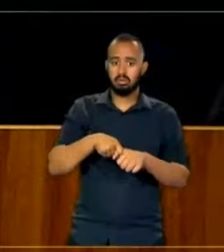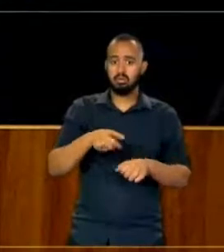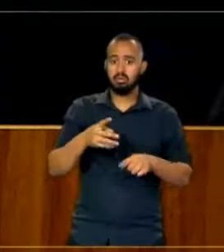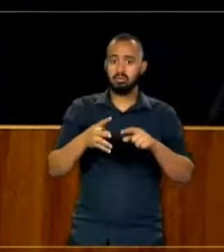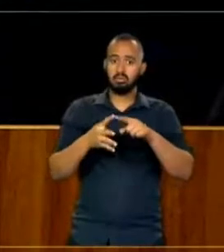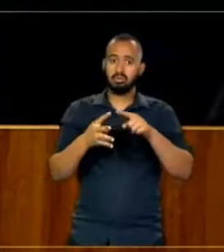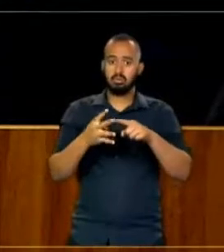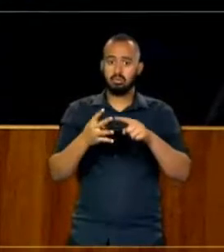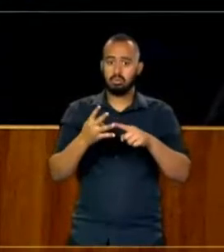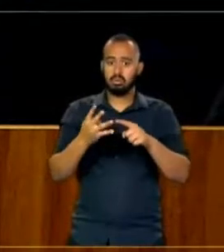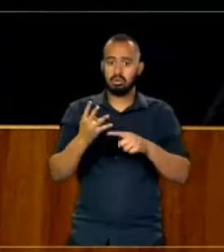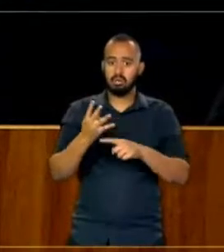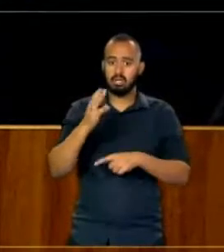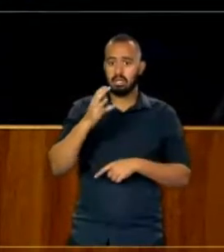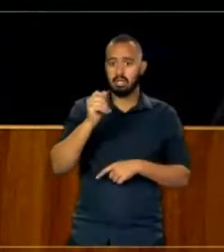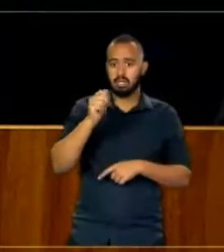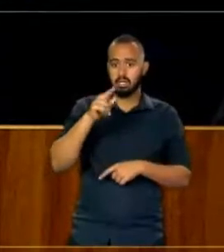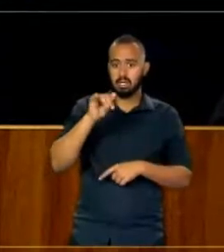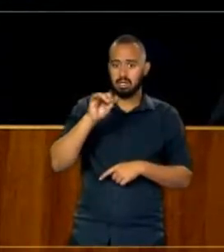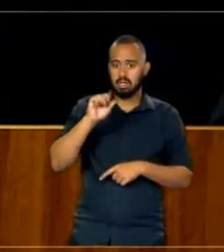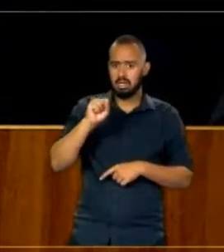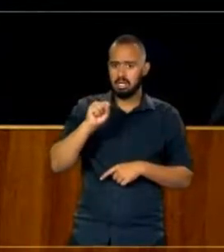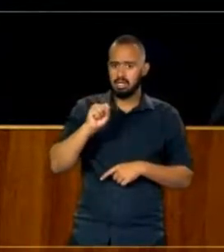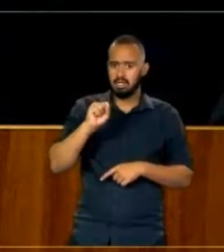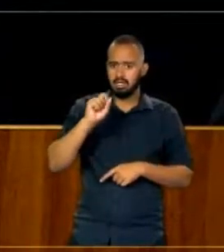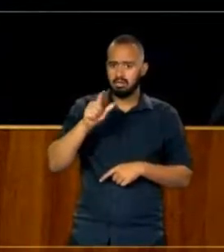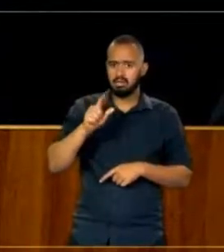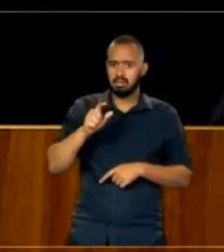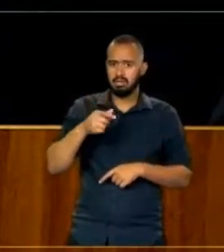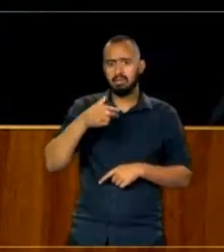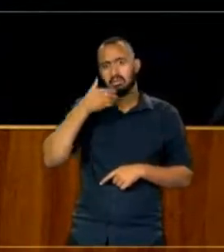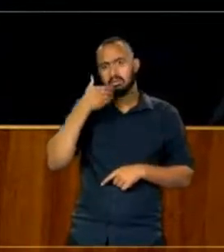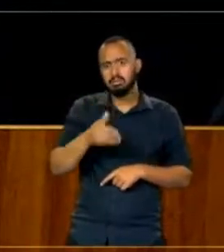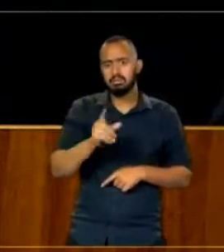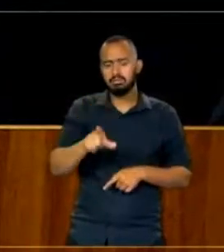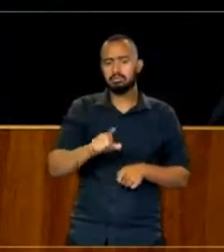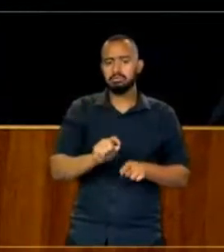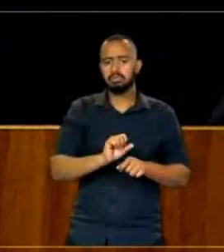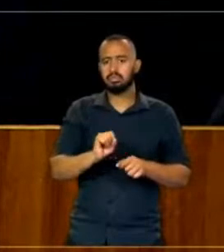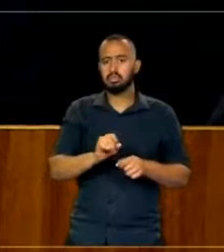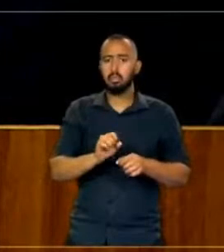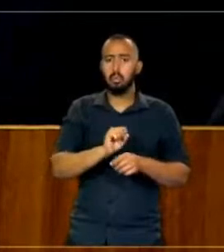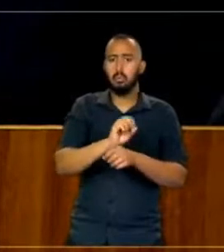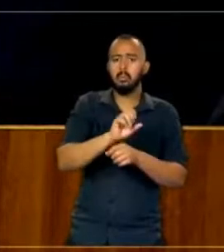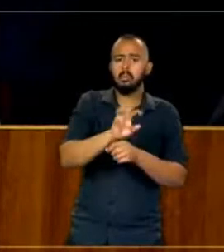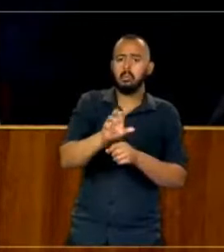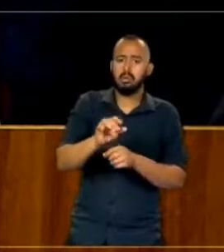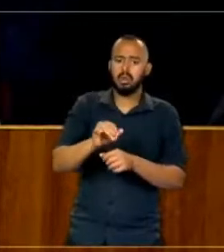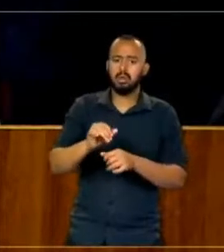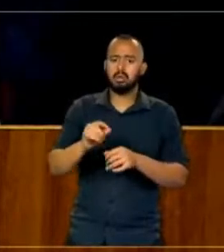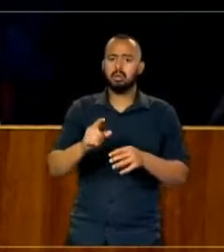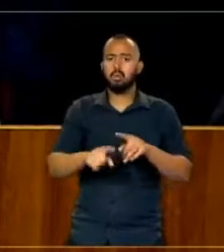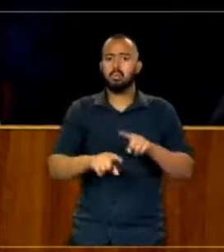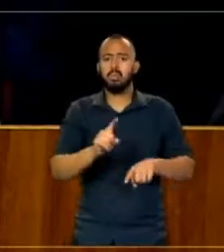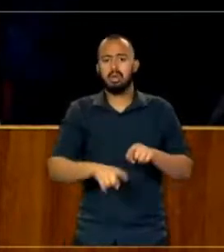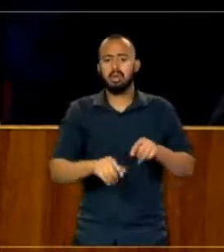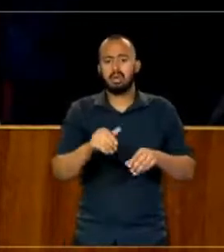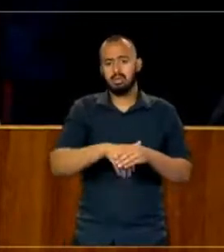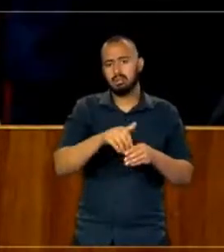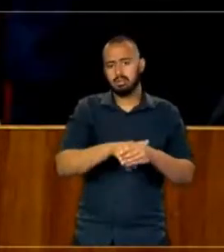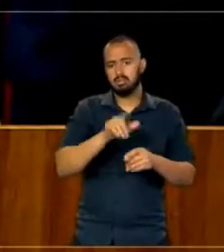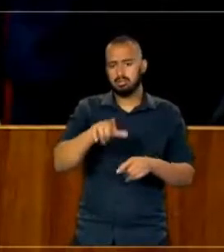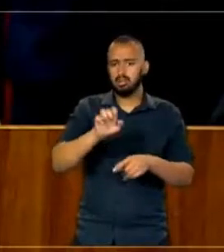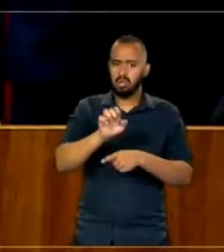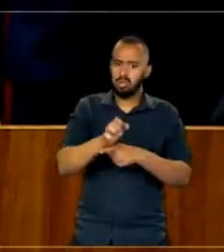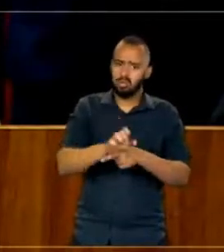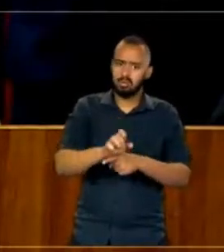canais mantidos por pessoas jurídicas referidas na inicial e o impulsionamento de conteúdos político-eleitorais por essas empresas, bem como